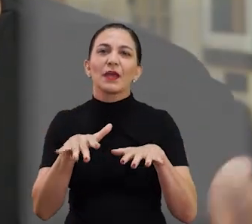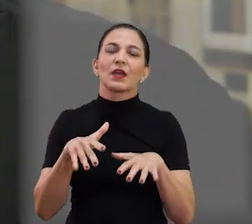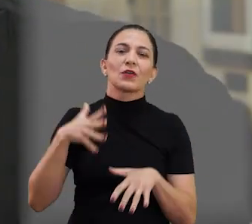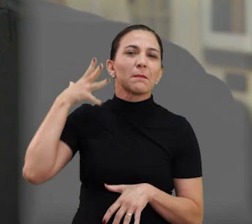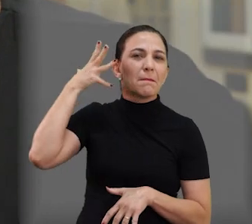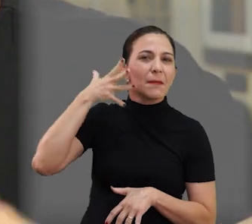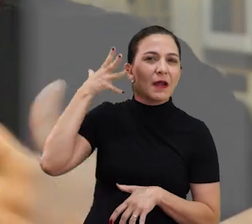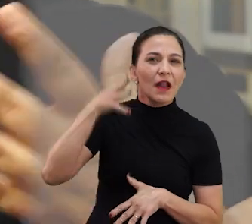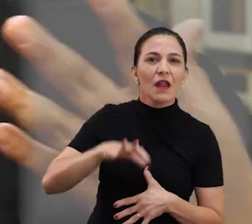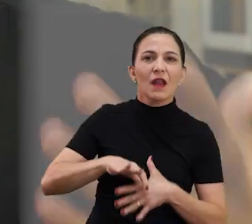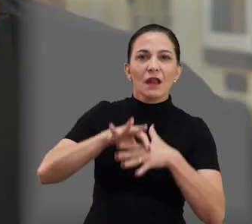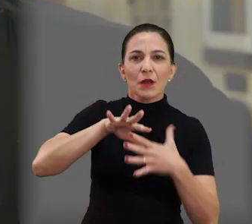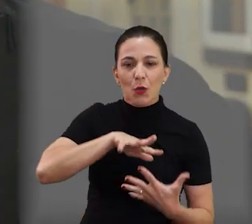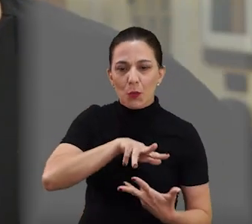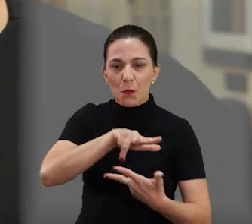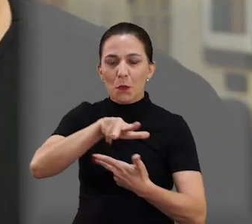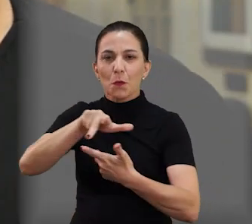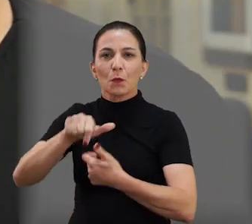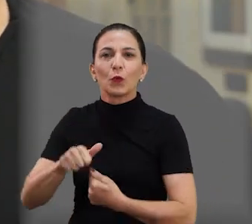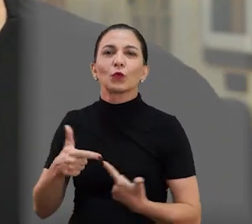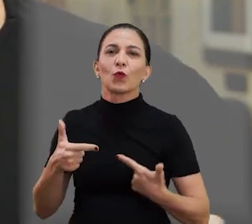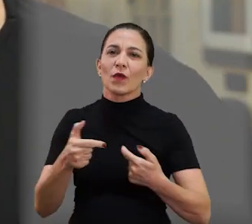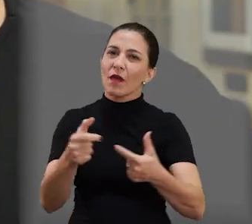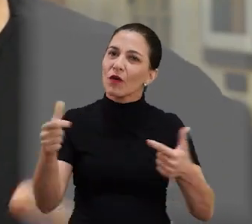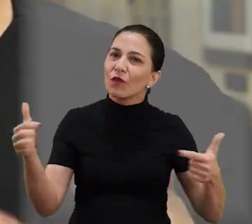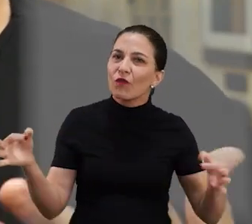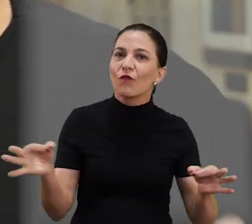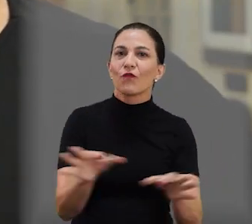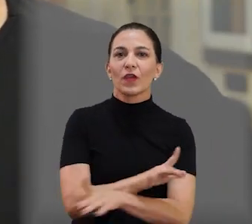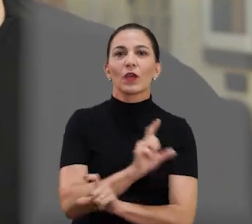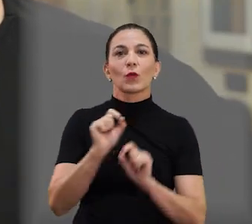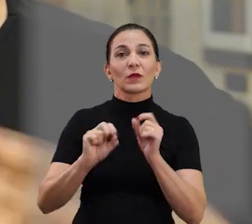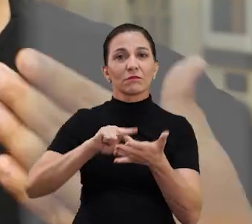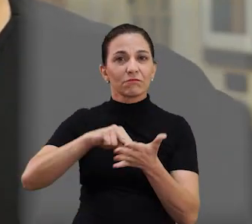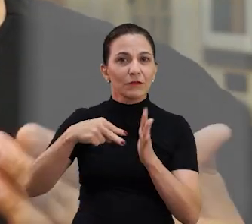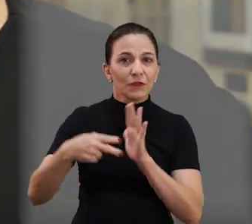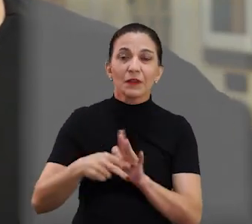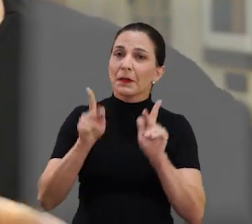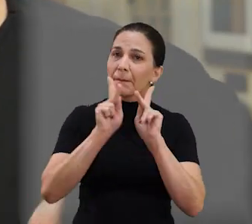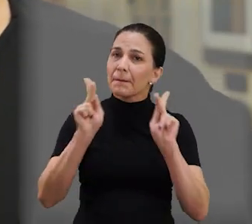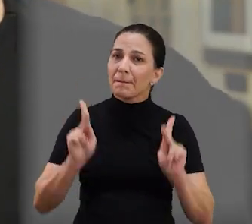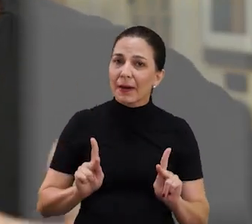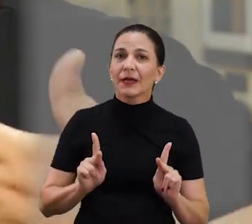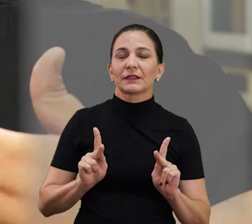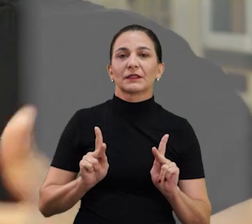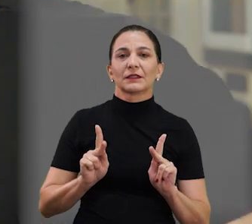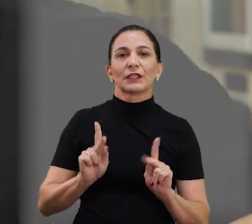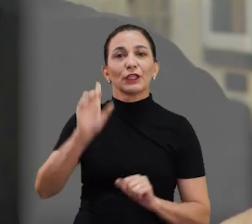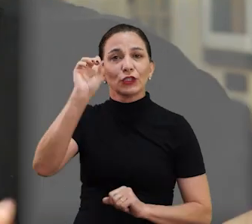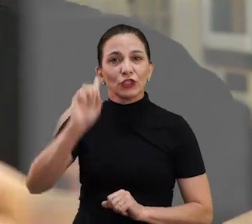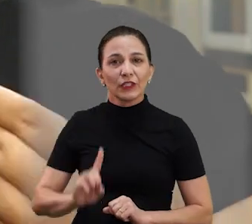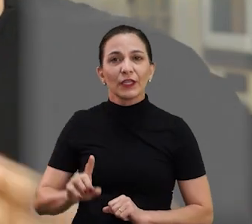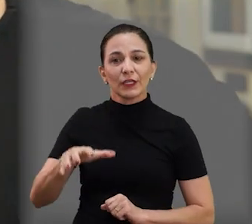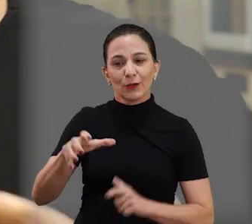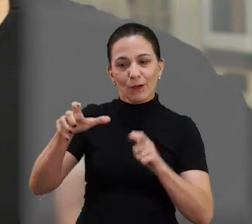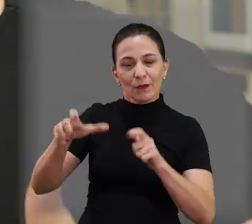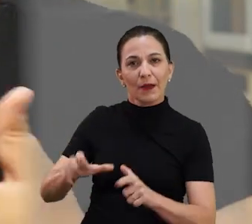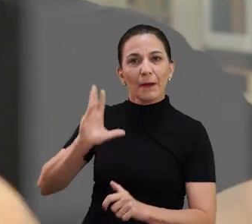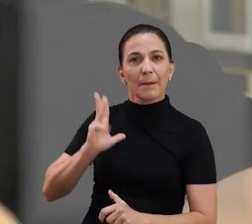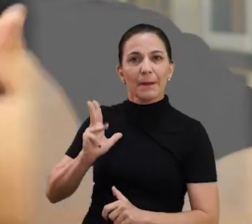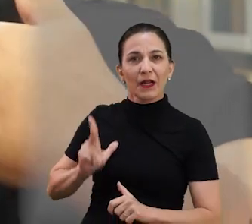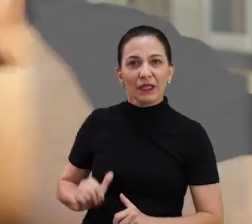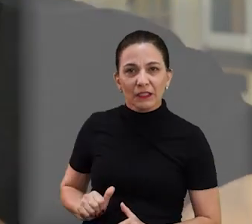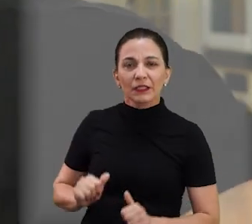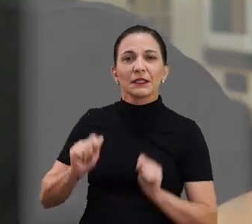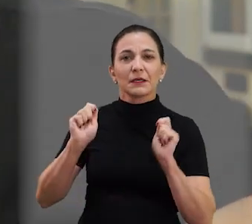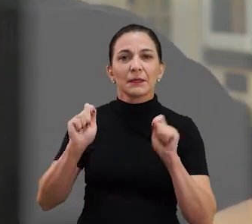movimentações todas as falas dos grandes líderes mundiais de cessar fogo é justamente buscando a paz buscando o direito da